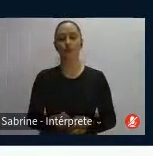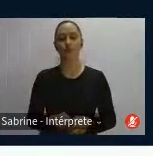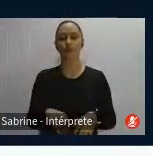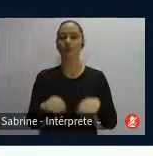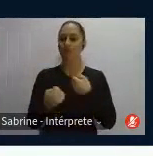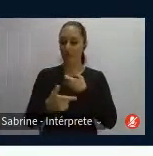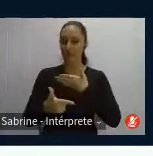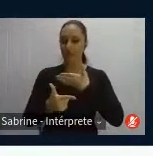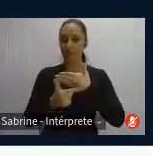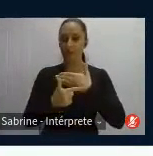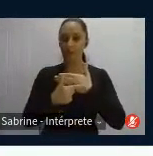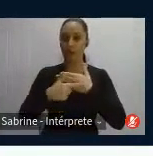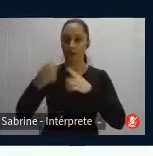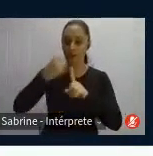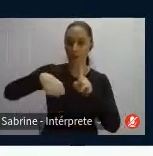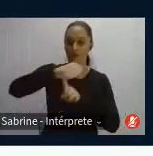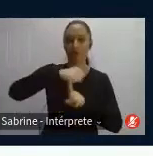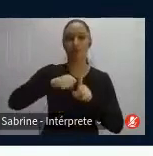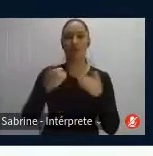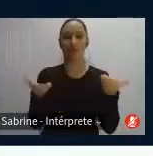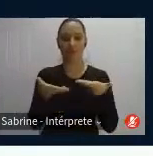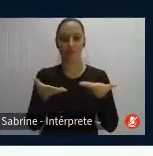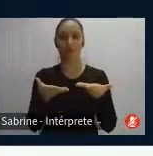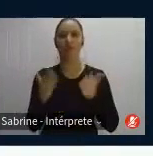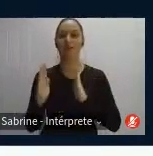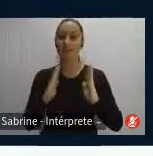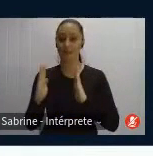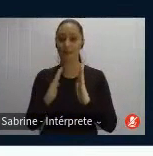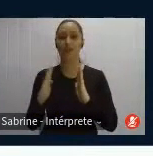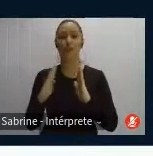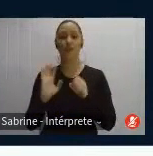tinha nesse momento da pandemia,